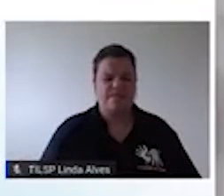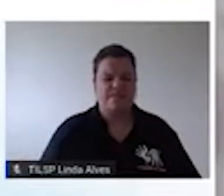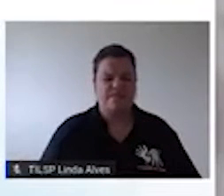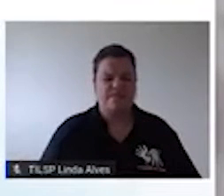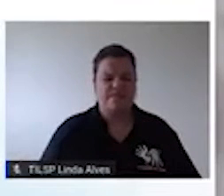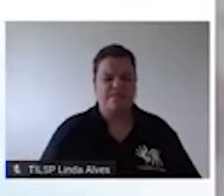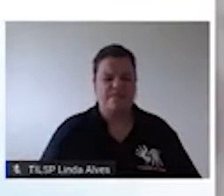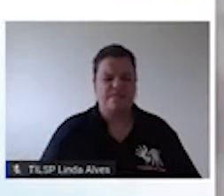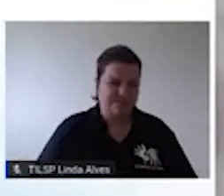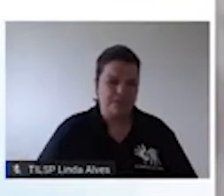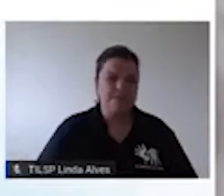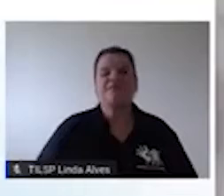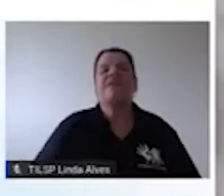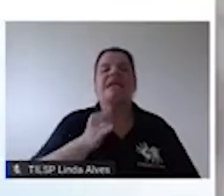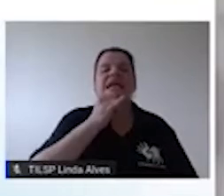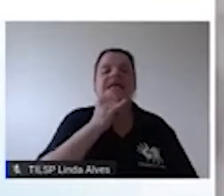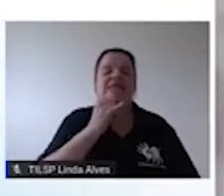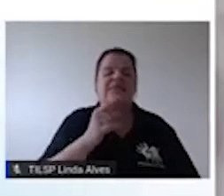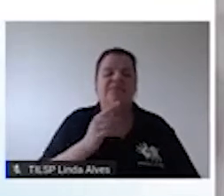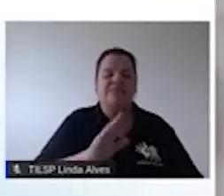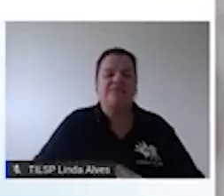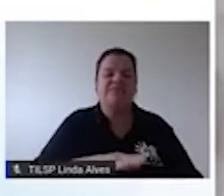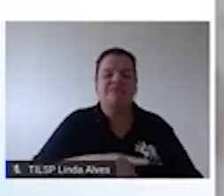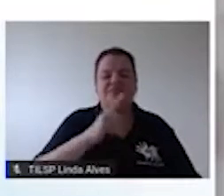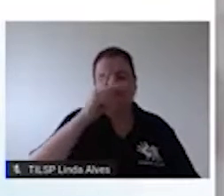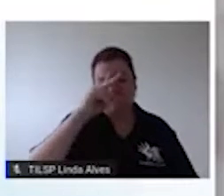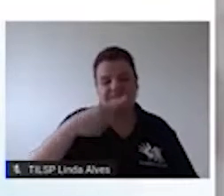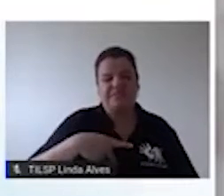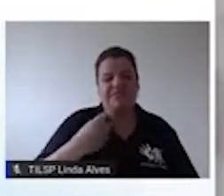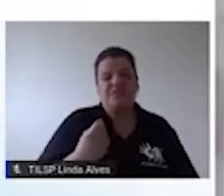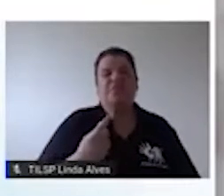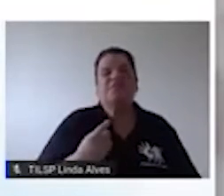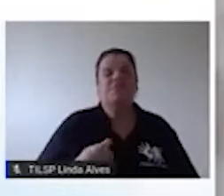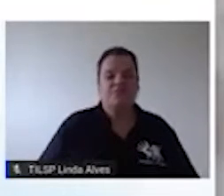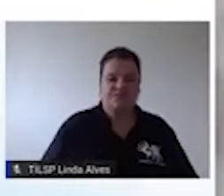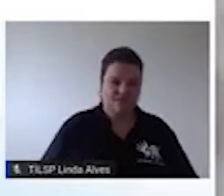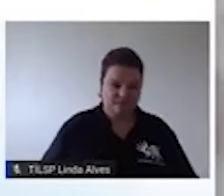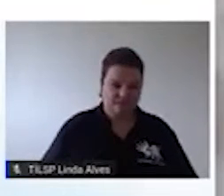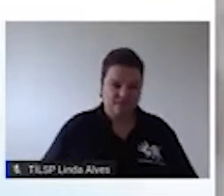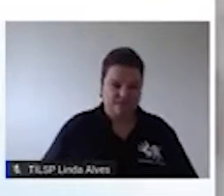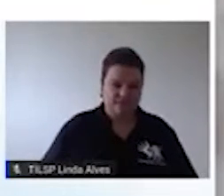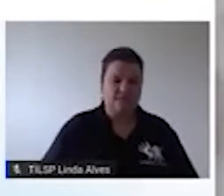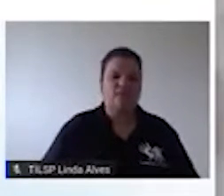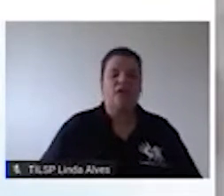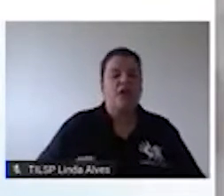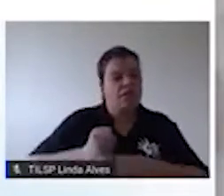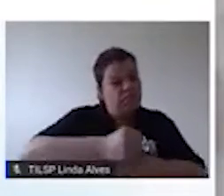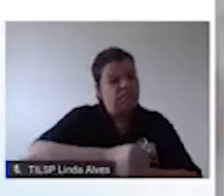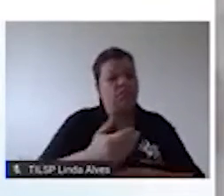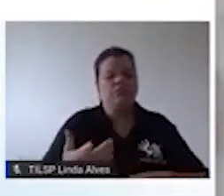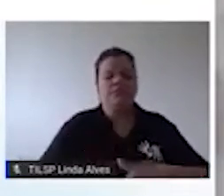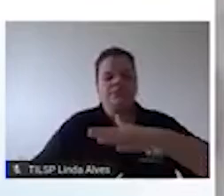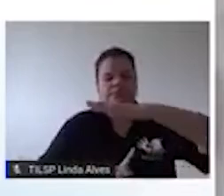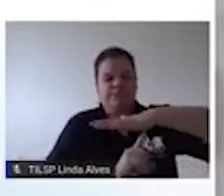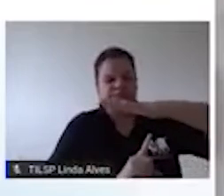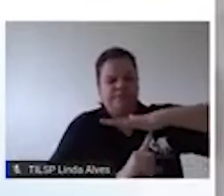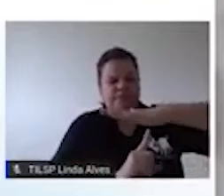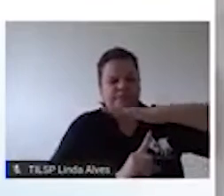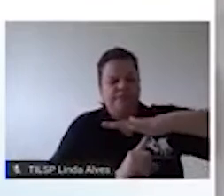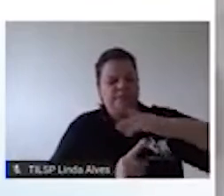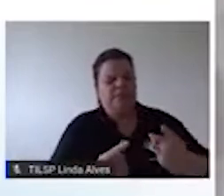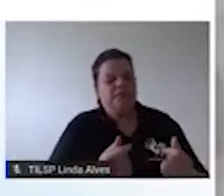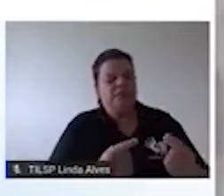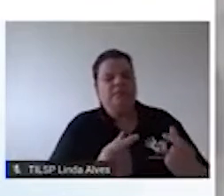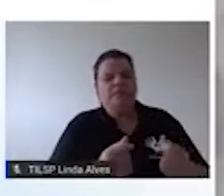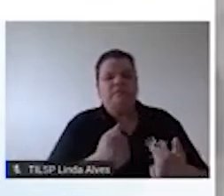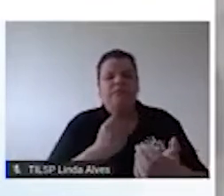vacinar digamos, deixando isso ao sabor do mercado. Bom, então o Paraná, que é um estado rico, ele